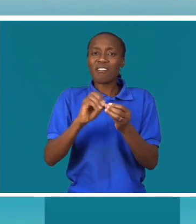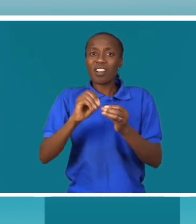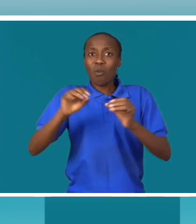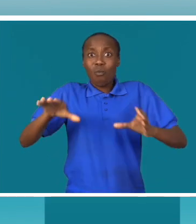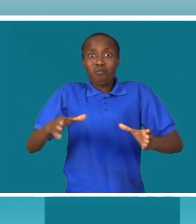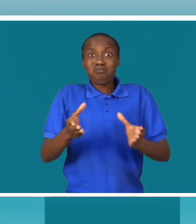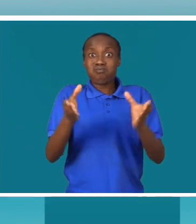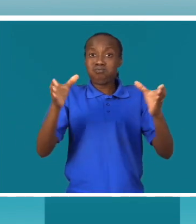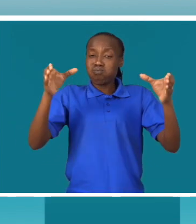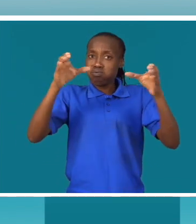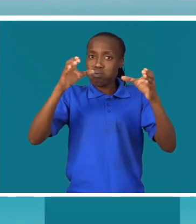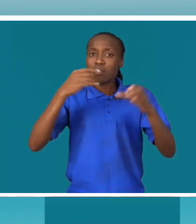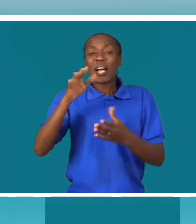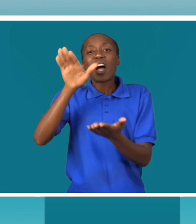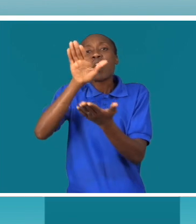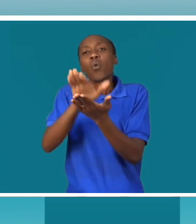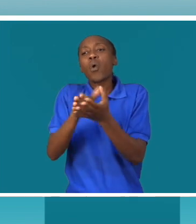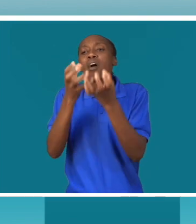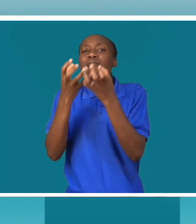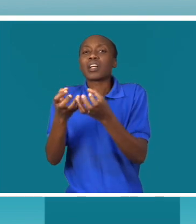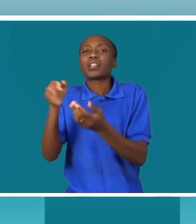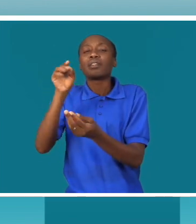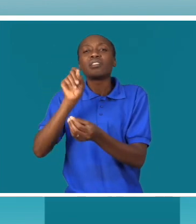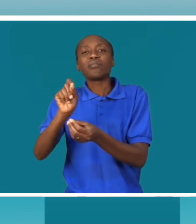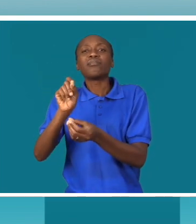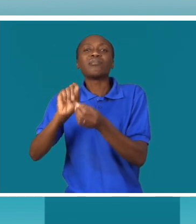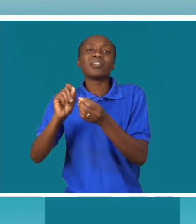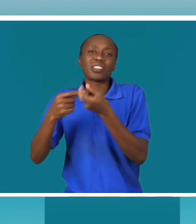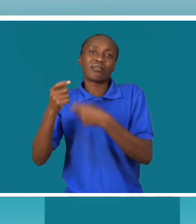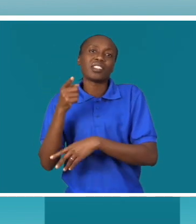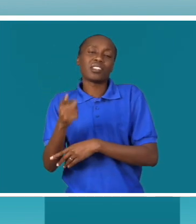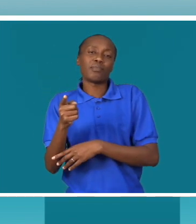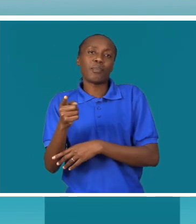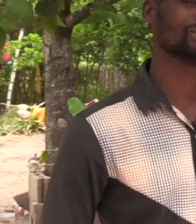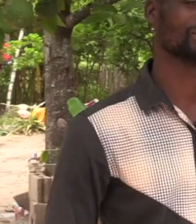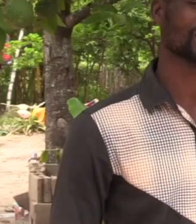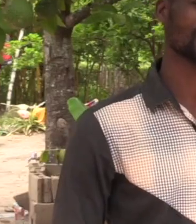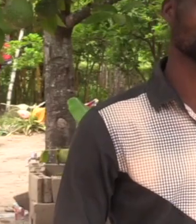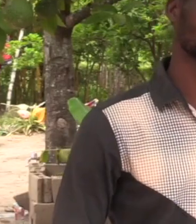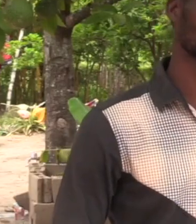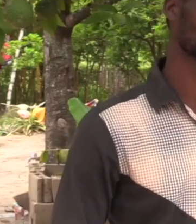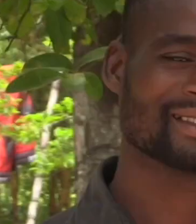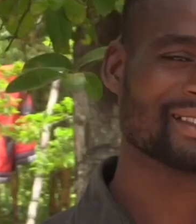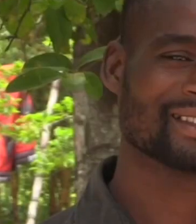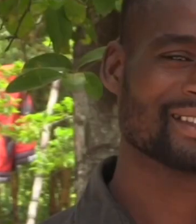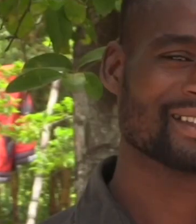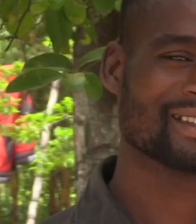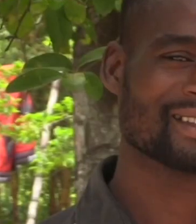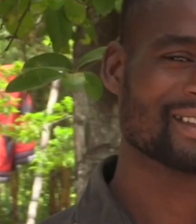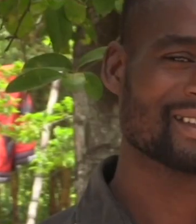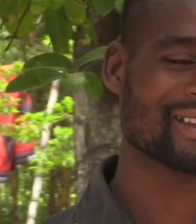bairro ahú e na bula menina não fazer muito mais último